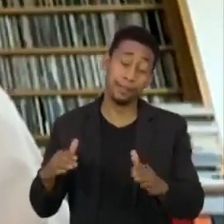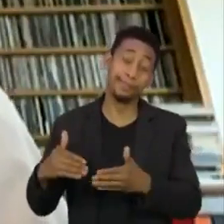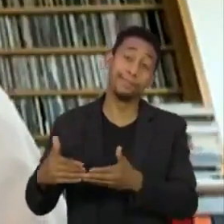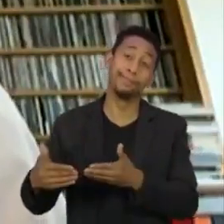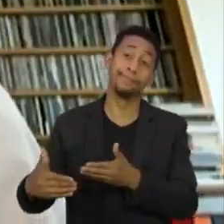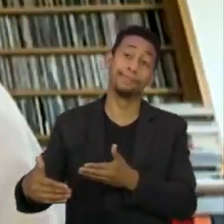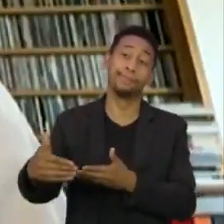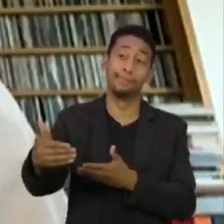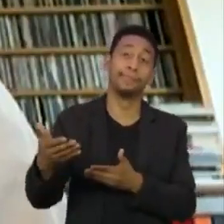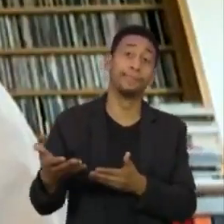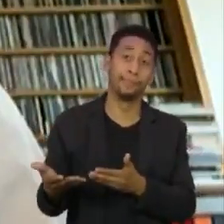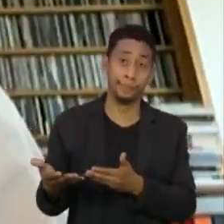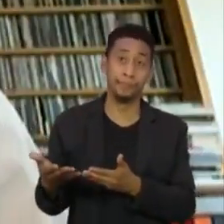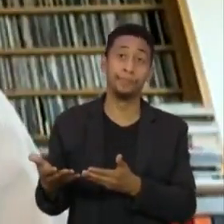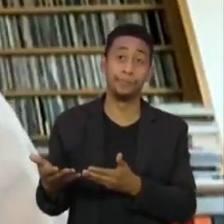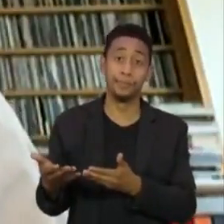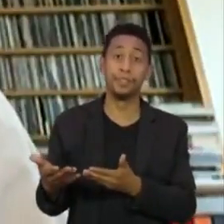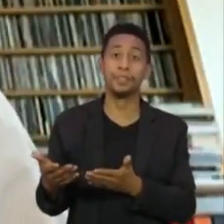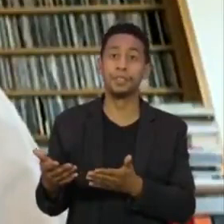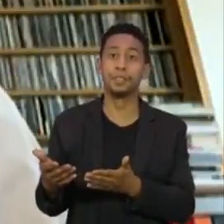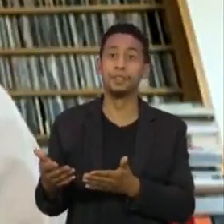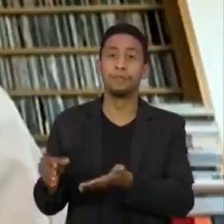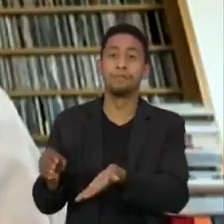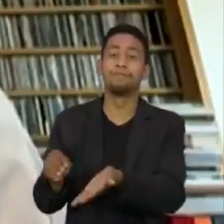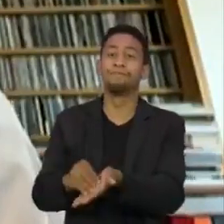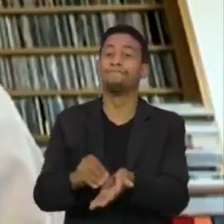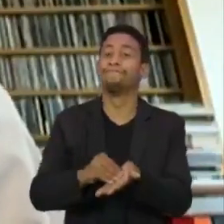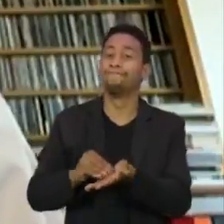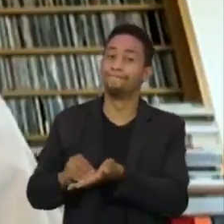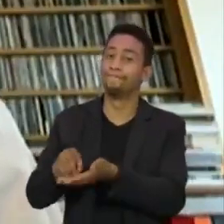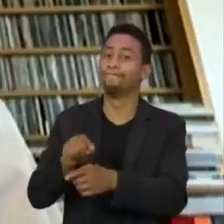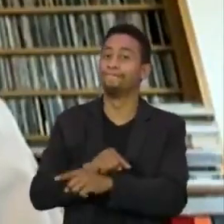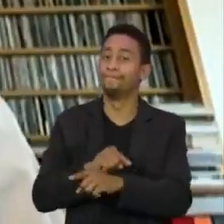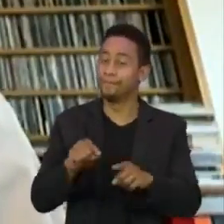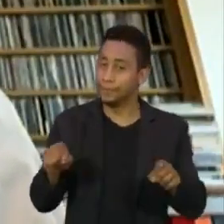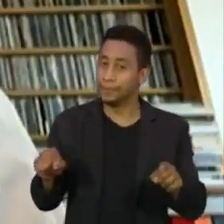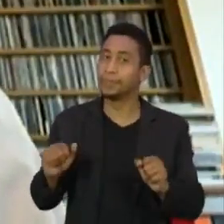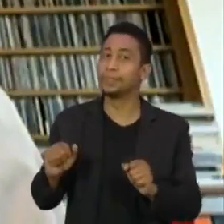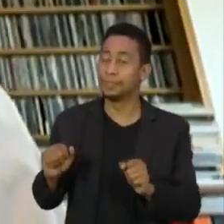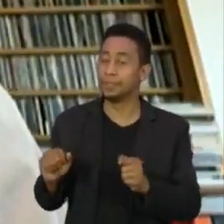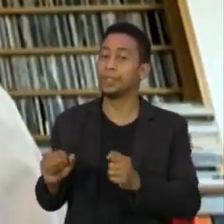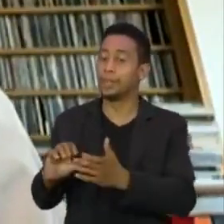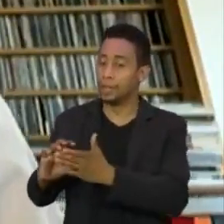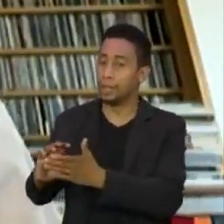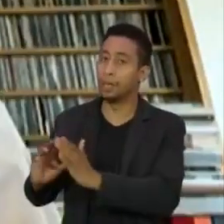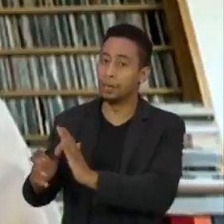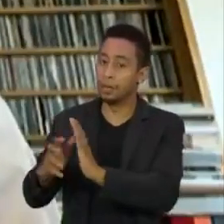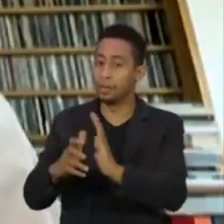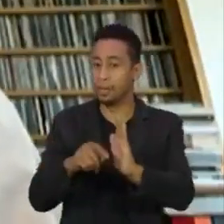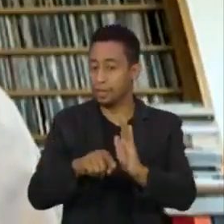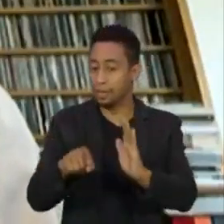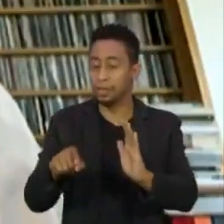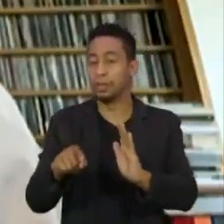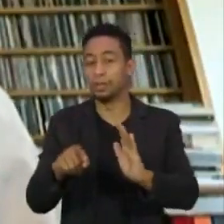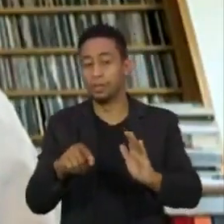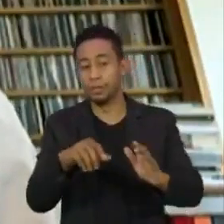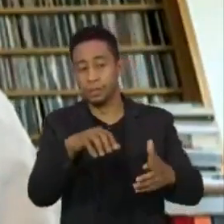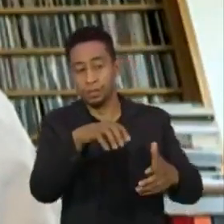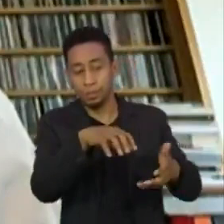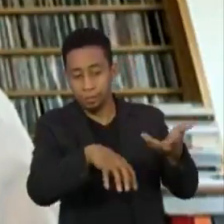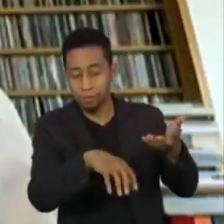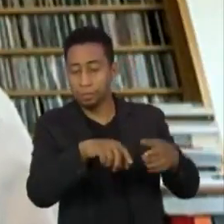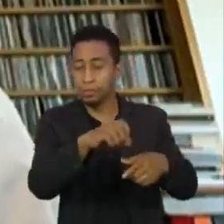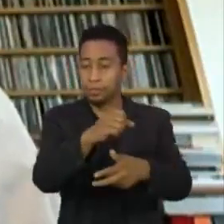demanda, vamos dizer, forte contra essas instituições. Esse é um primeiro elemento, né?